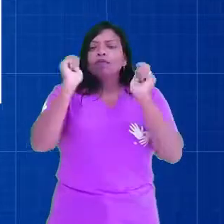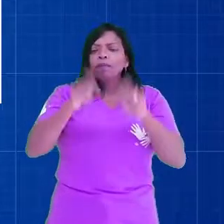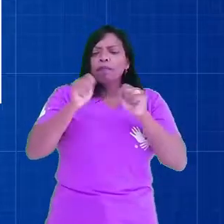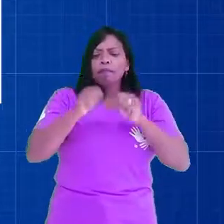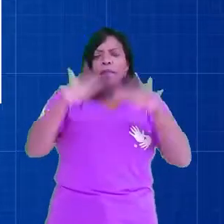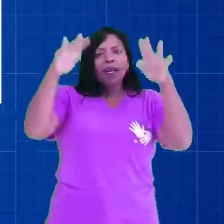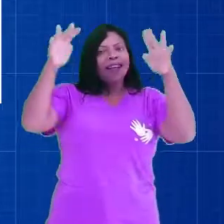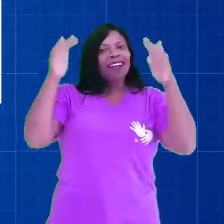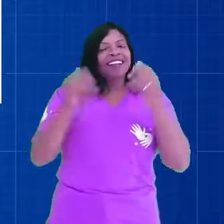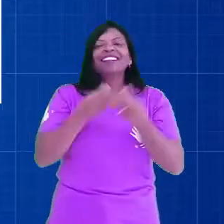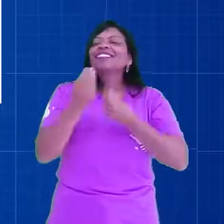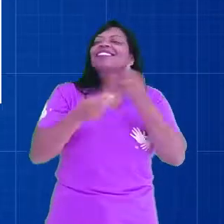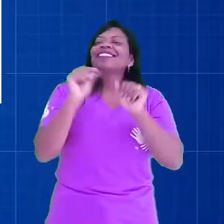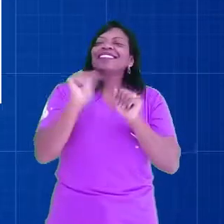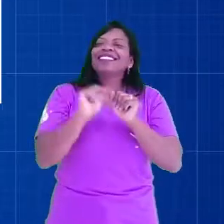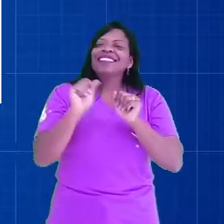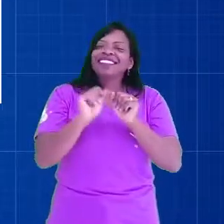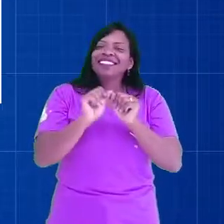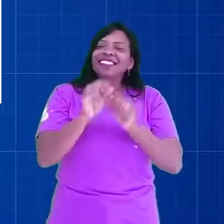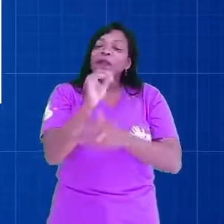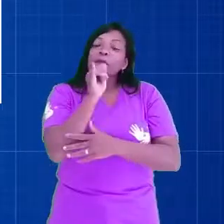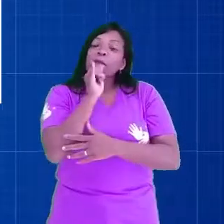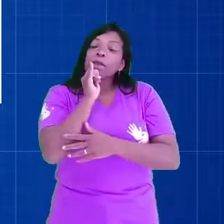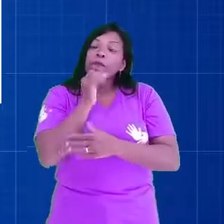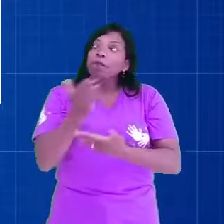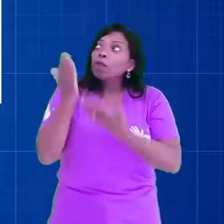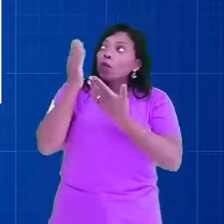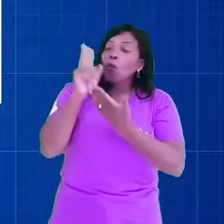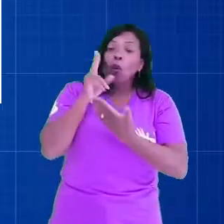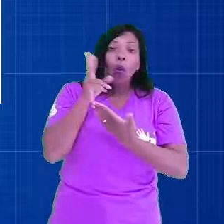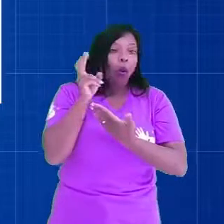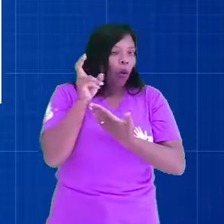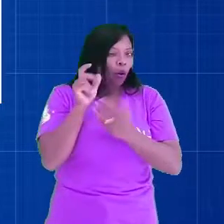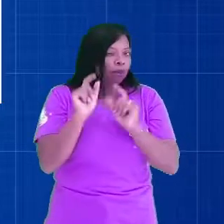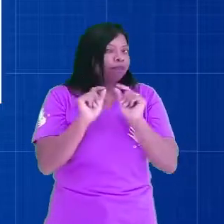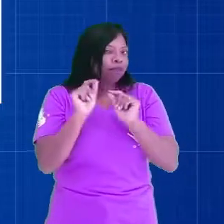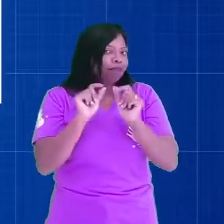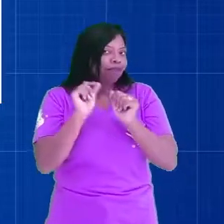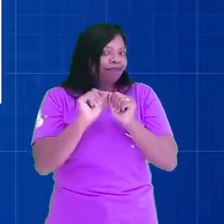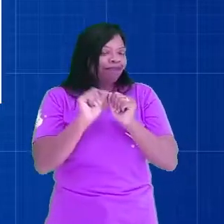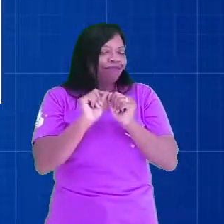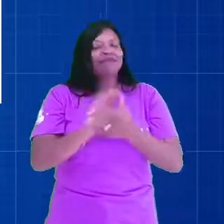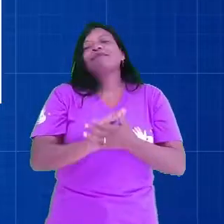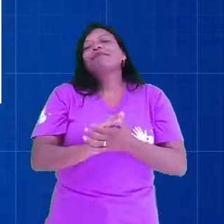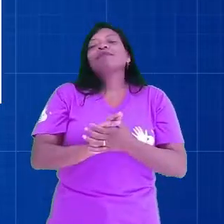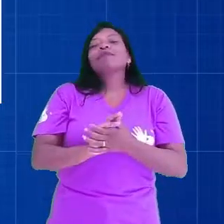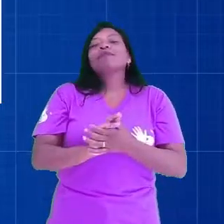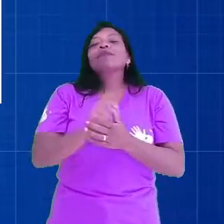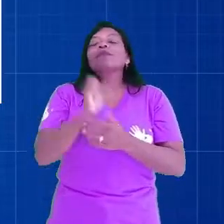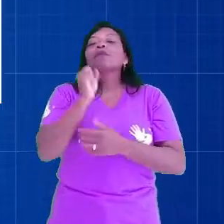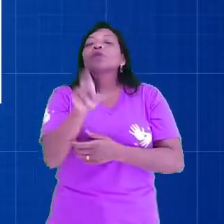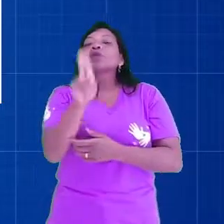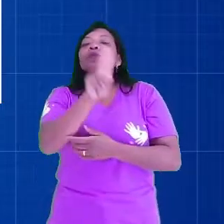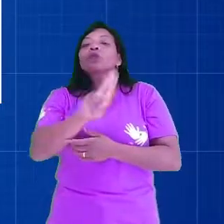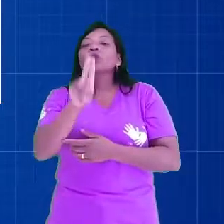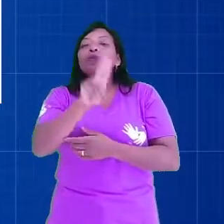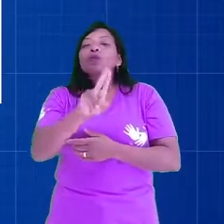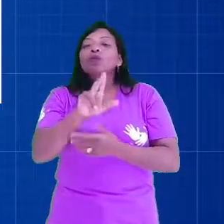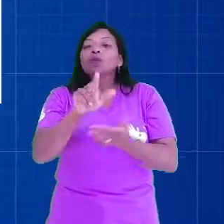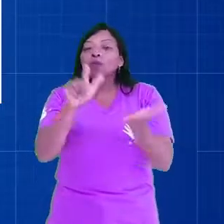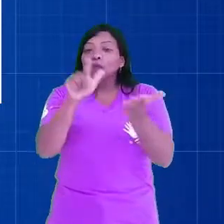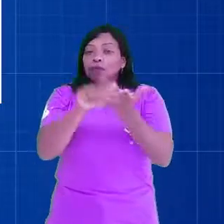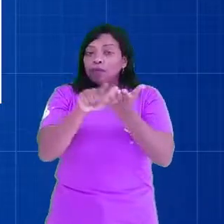que a gente faz isso? Observem essas imagens ali. Você pode fazer usando aquele rolinho